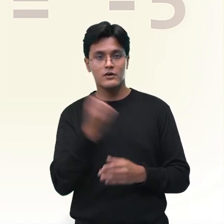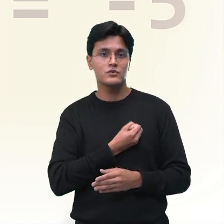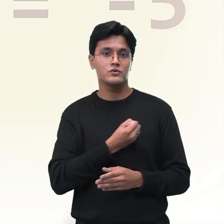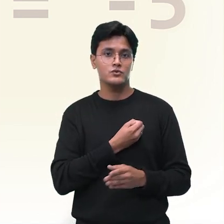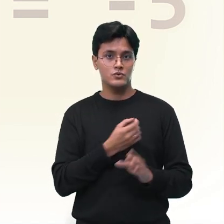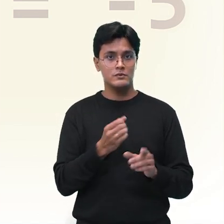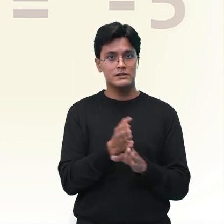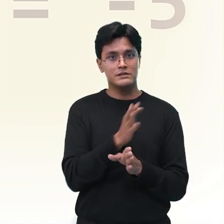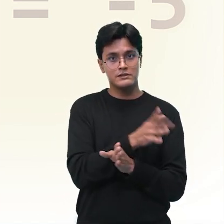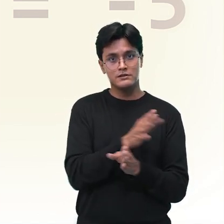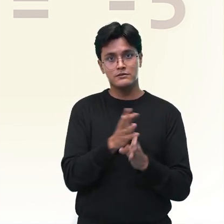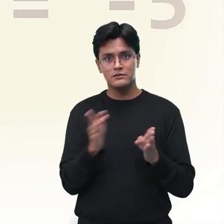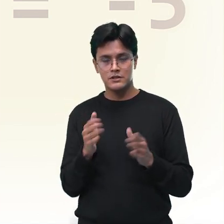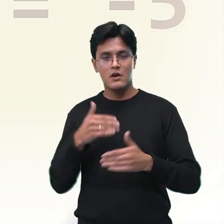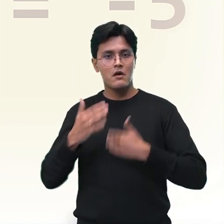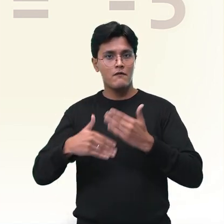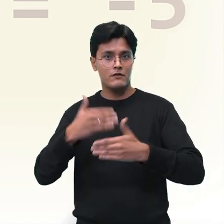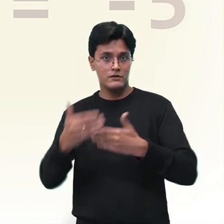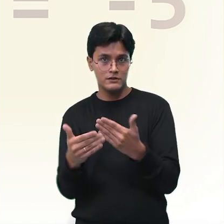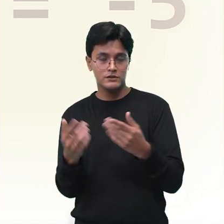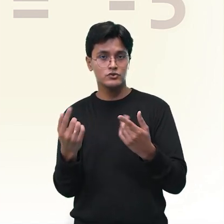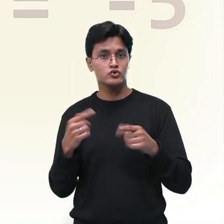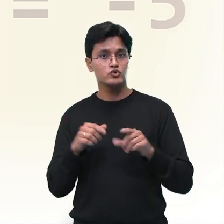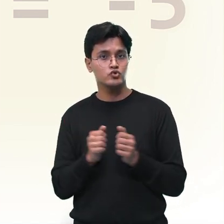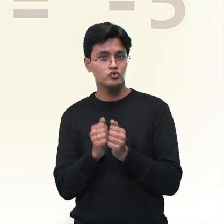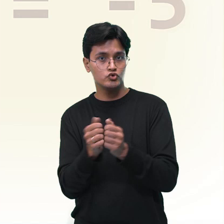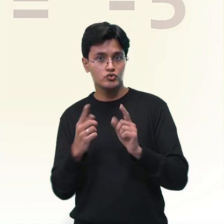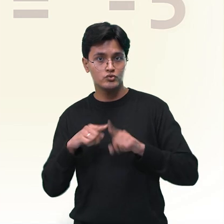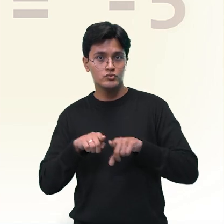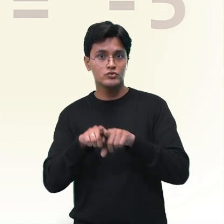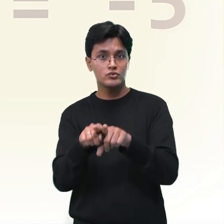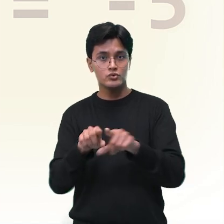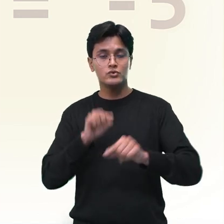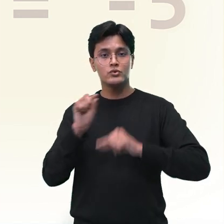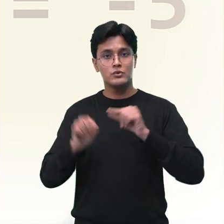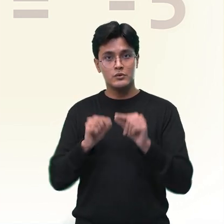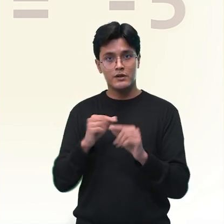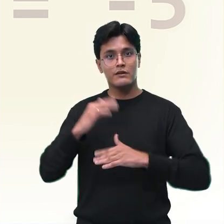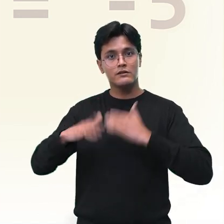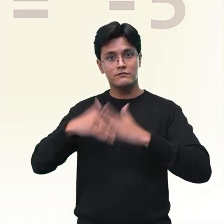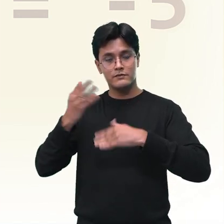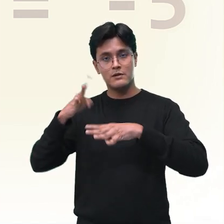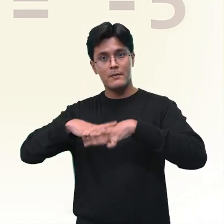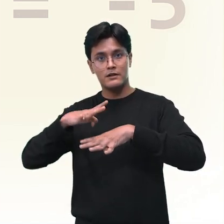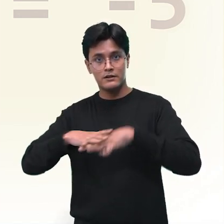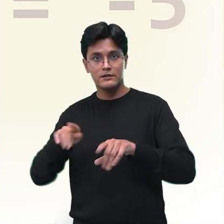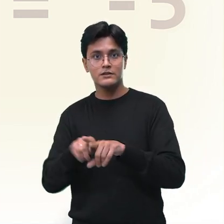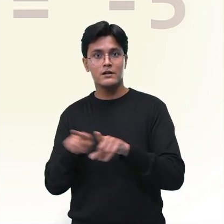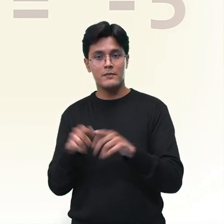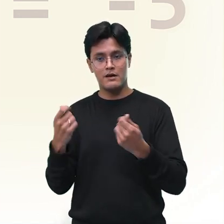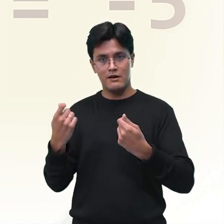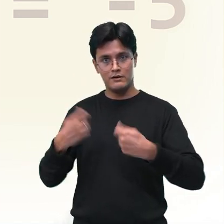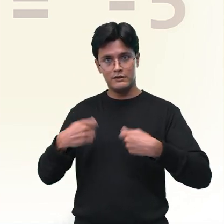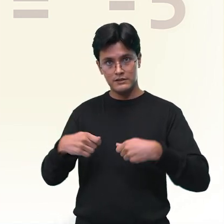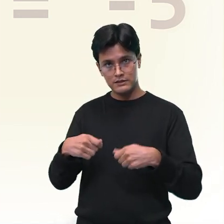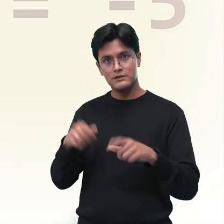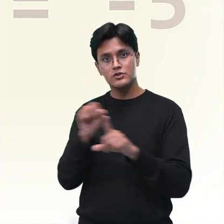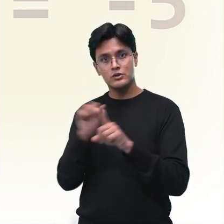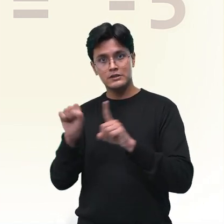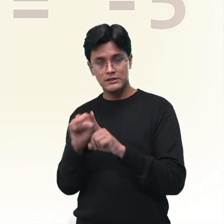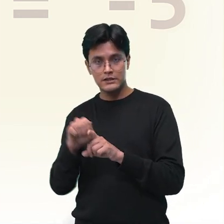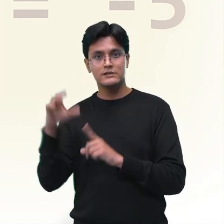do tempo, paralelamente ao desenvolvimento da matemática e à evolução das necessidades sociais e